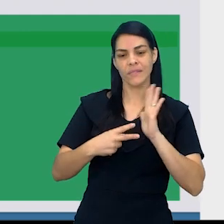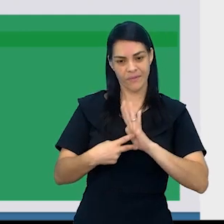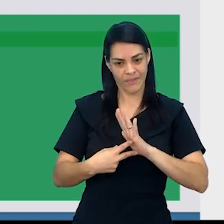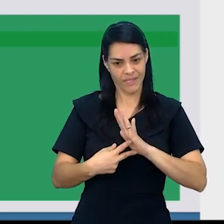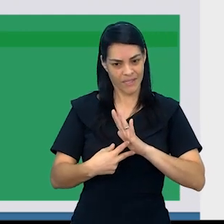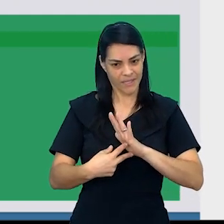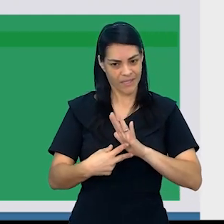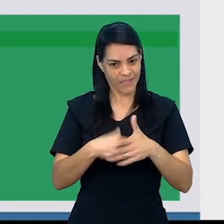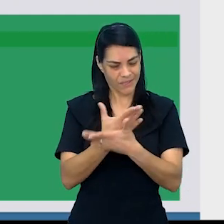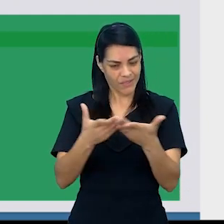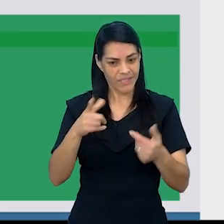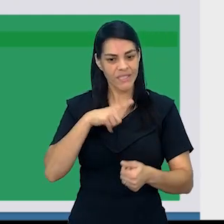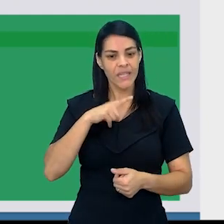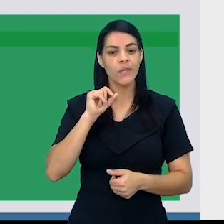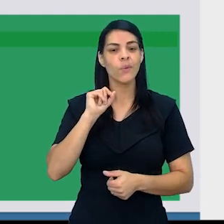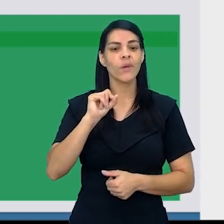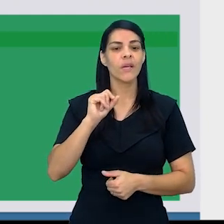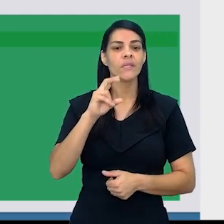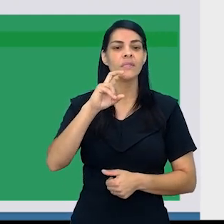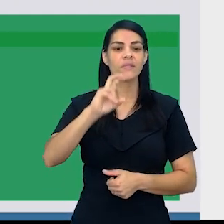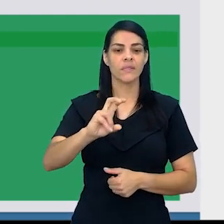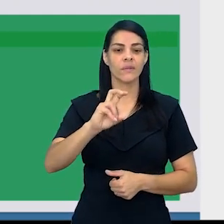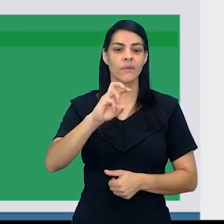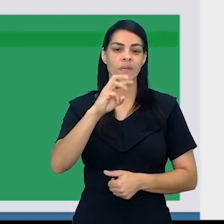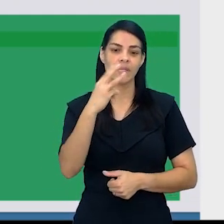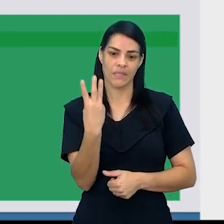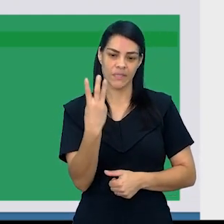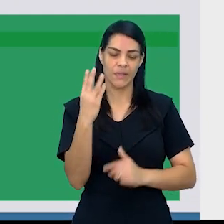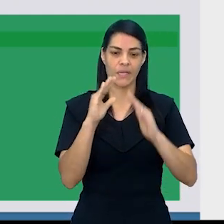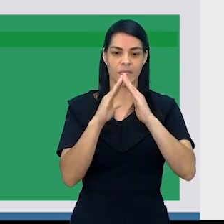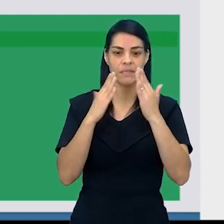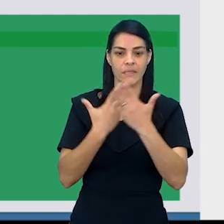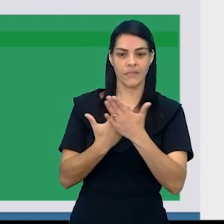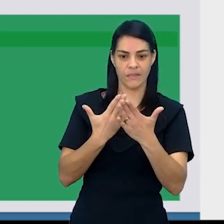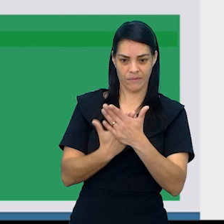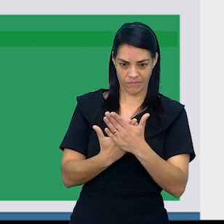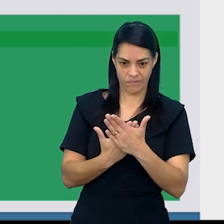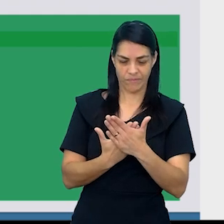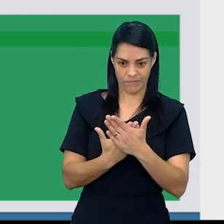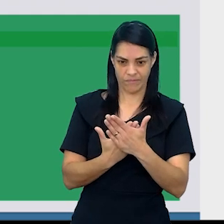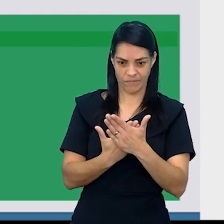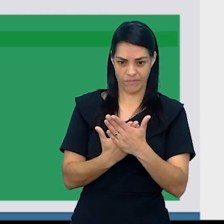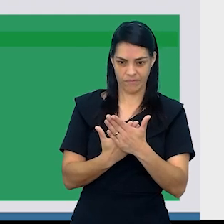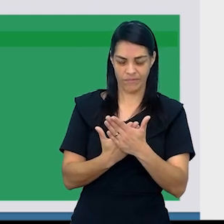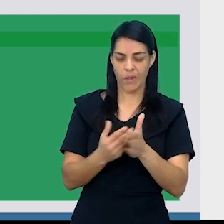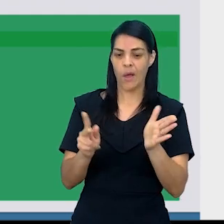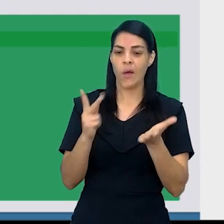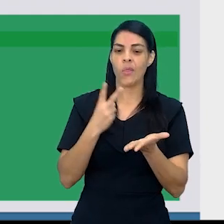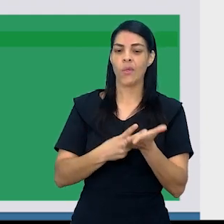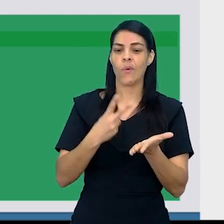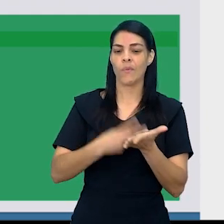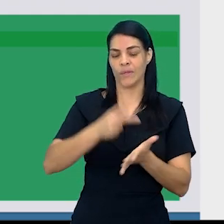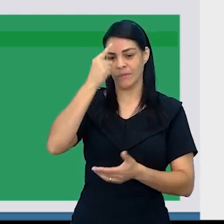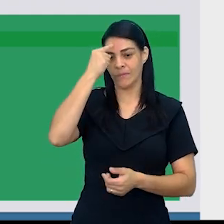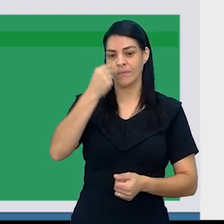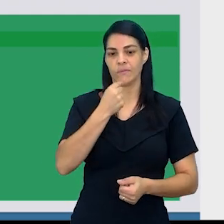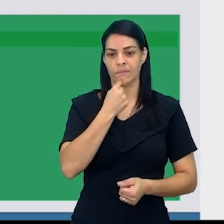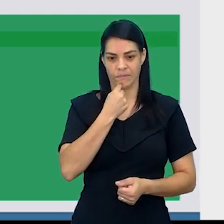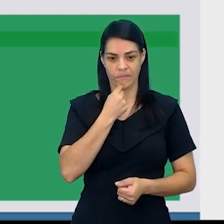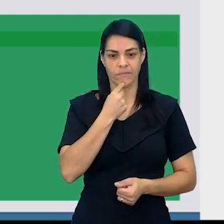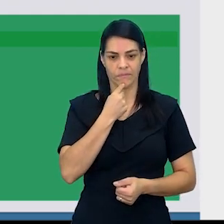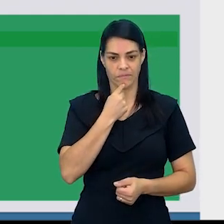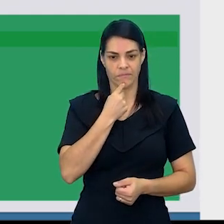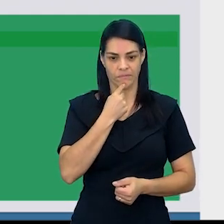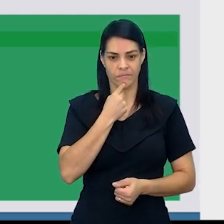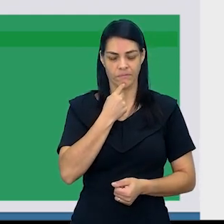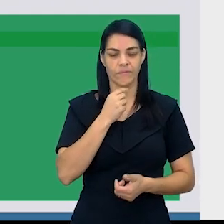tem 53 escolas neste perfil se